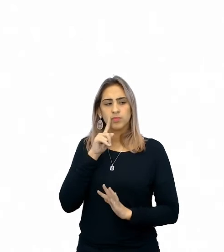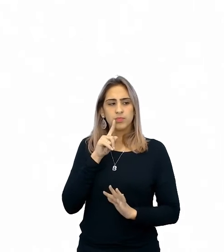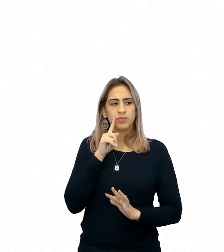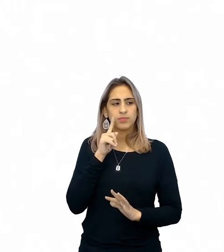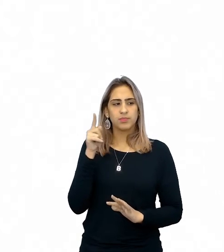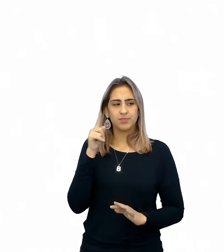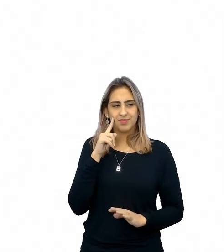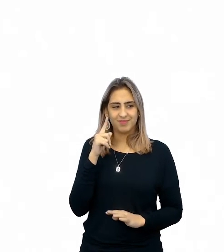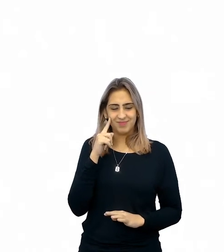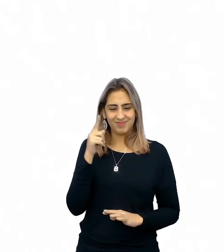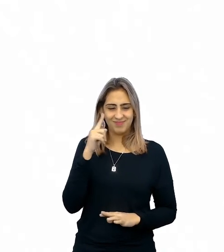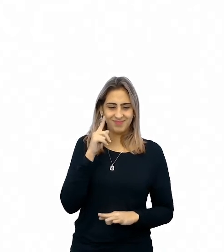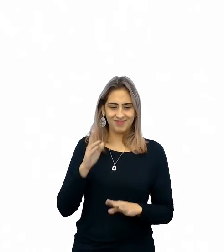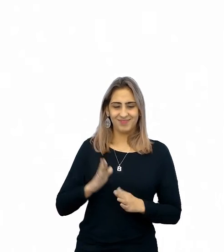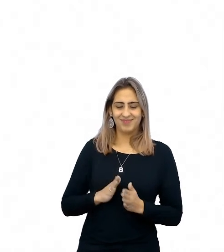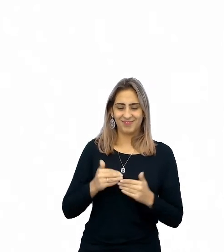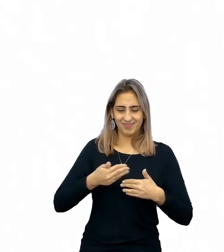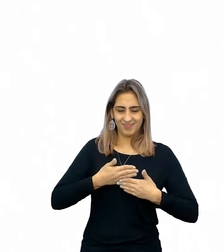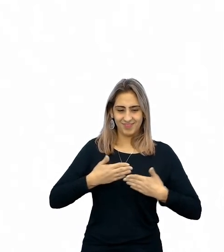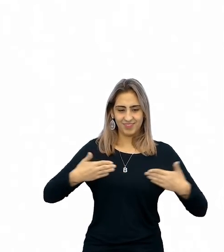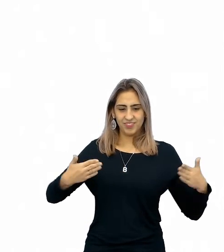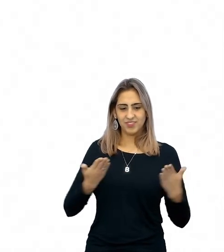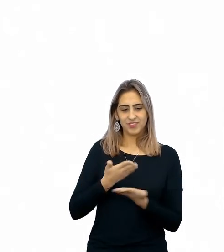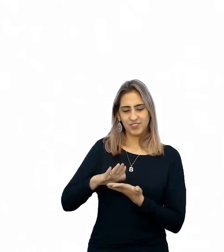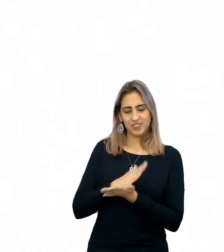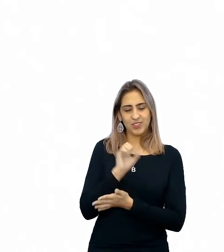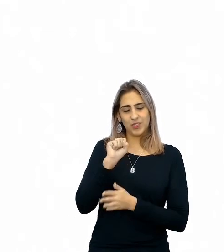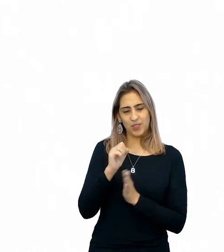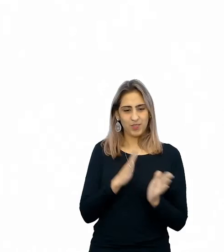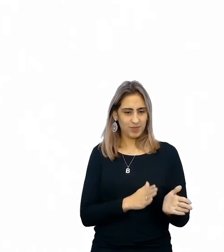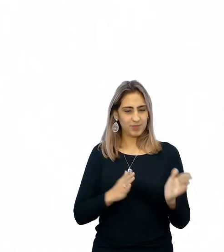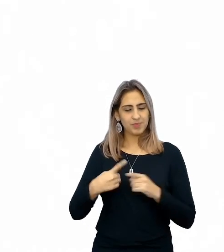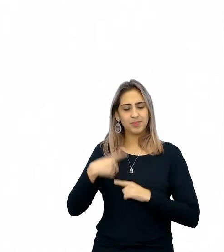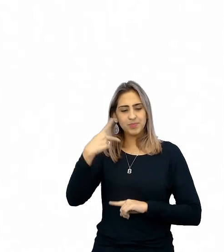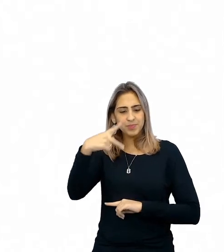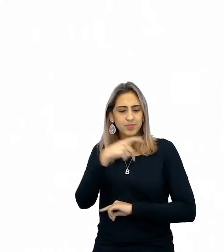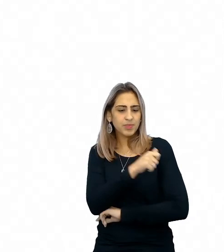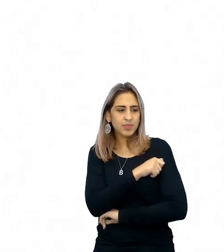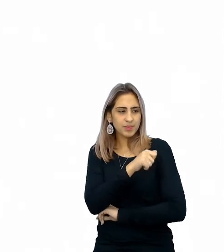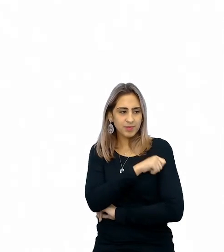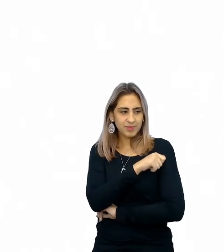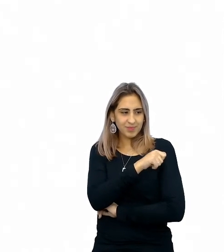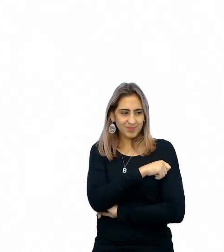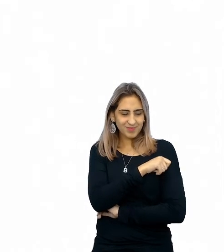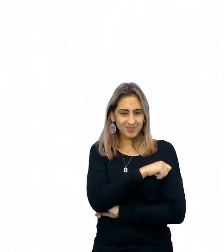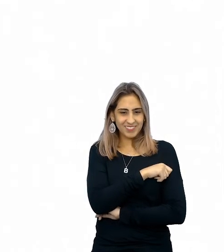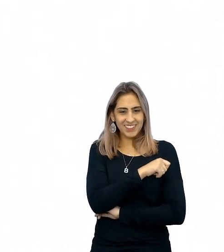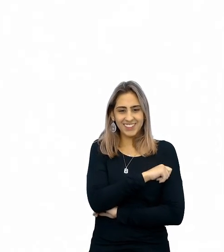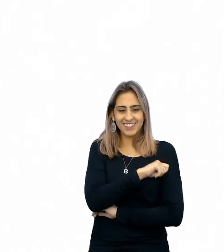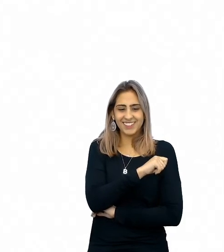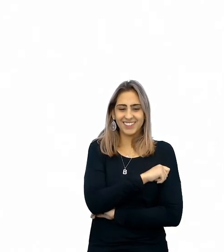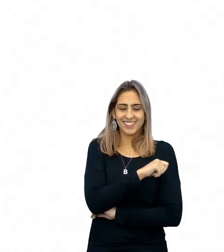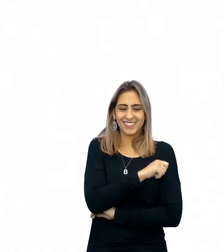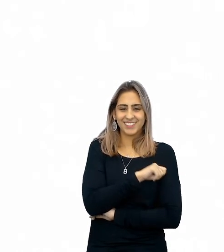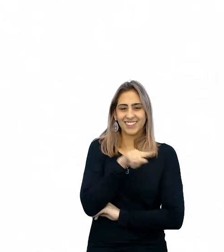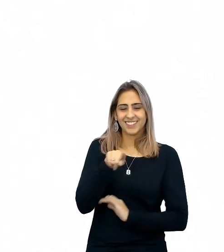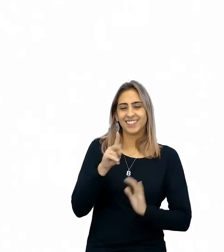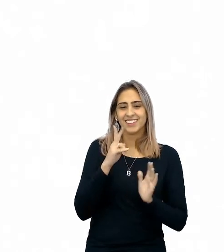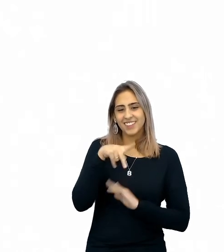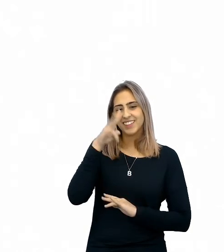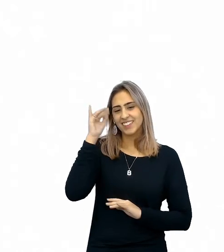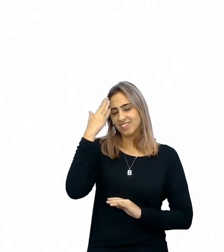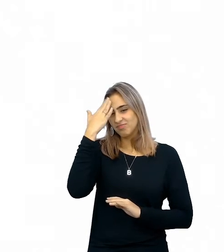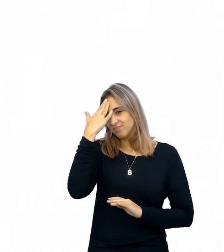referir, por exemplo, e dizer a reta foi dividida em 8 partes, porque aí seu aluno vai, com a sua fala, com essa forma de ler, ele vai